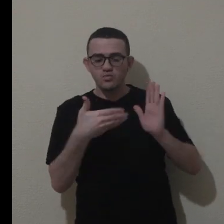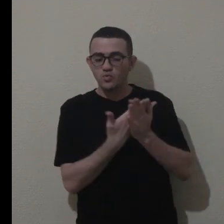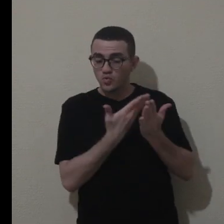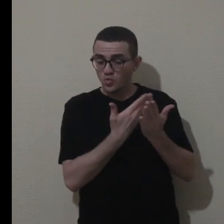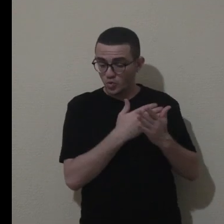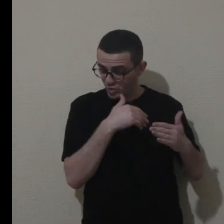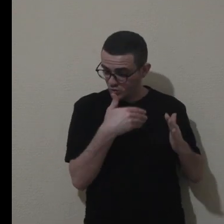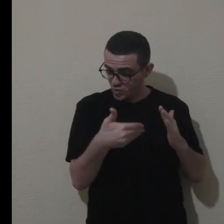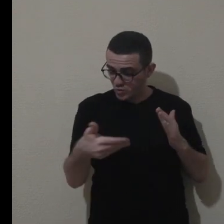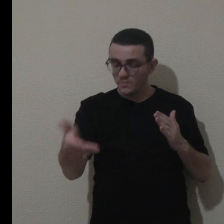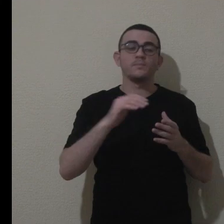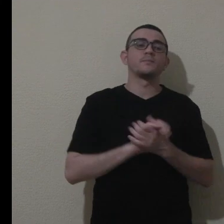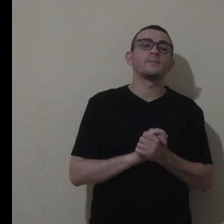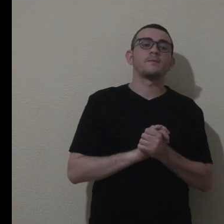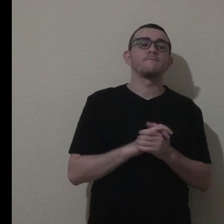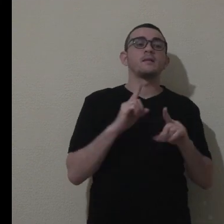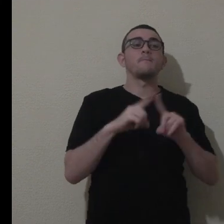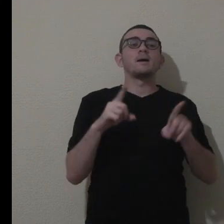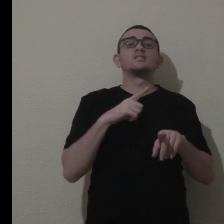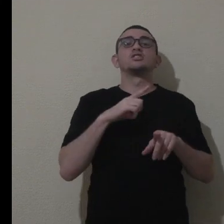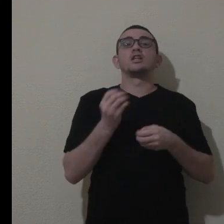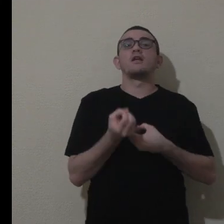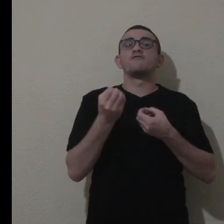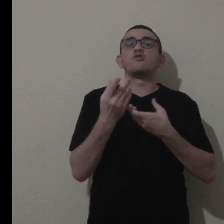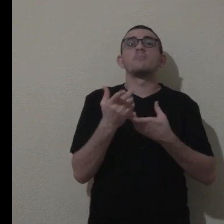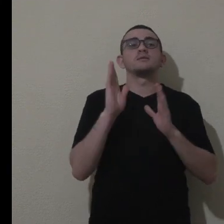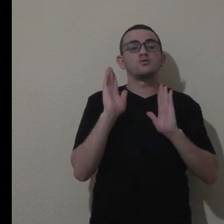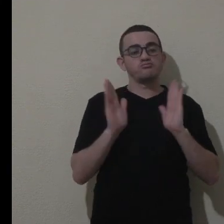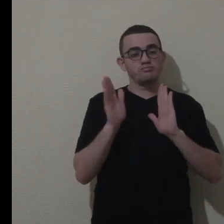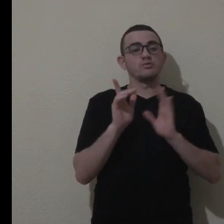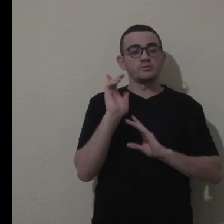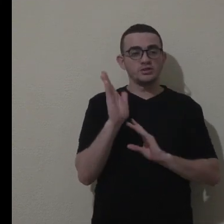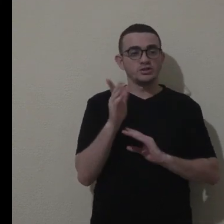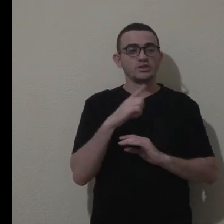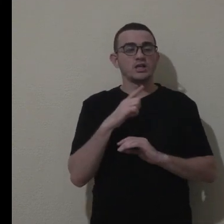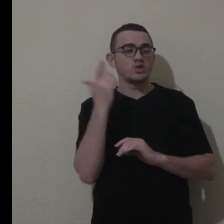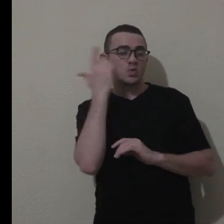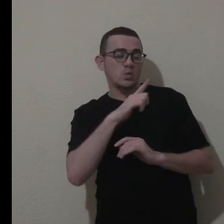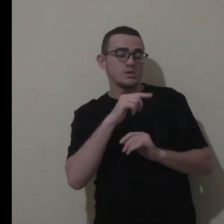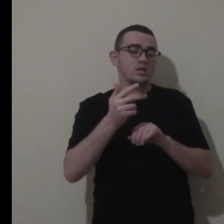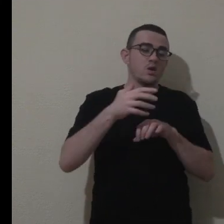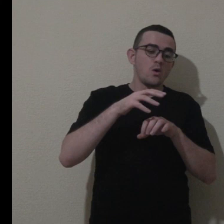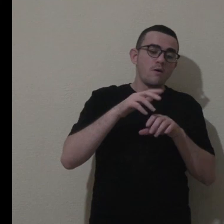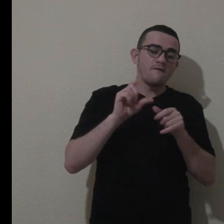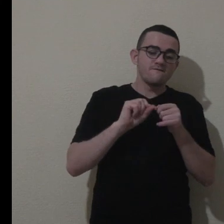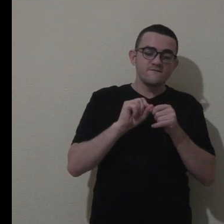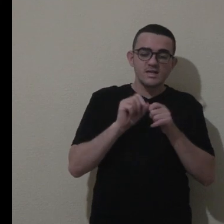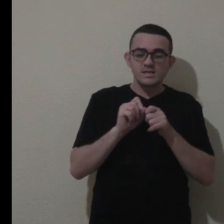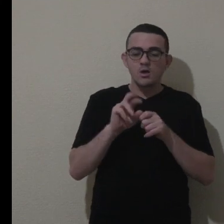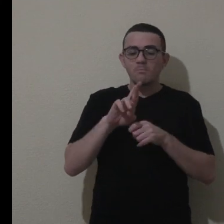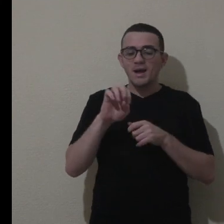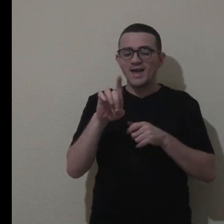em andamento. E alguns dados que já emergiram ao longo desse período, que a gente conseguiu já mapear